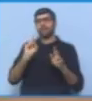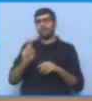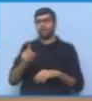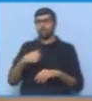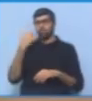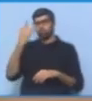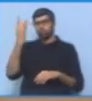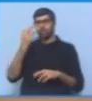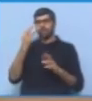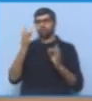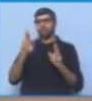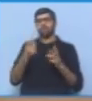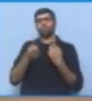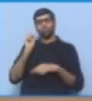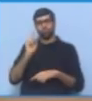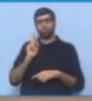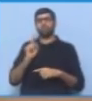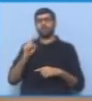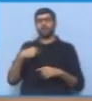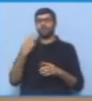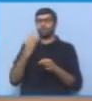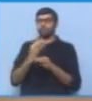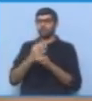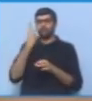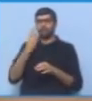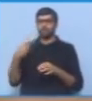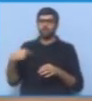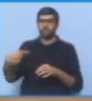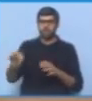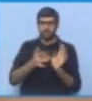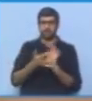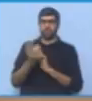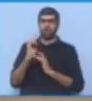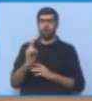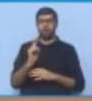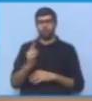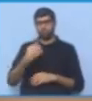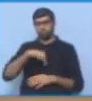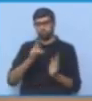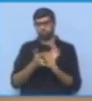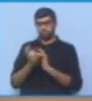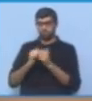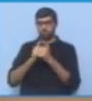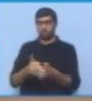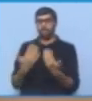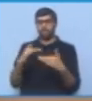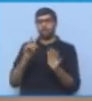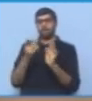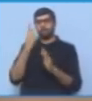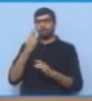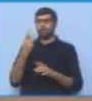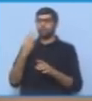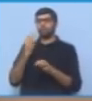ser teórica. A esperança é uma sobração permanente da vida, a partir de Cristo, para nós somos cristãos, mas é uma vida sobrada no